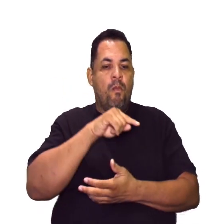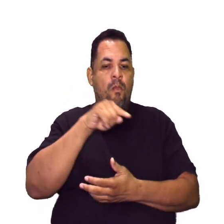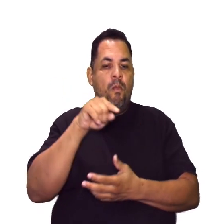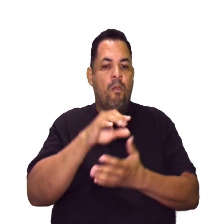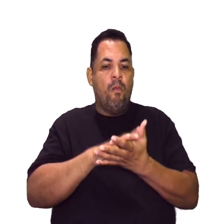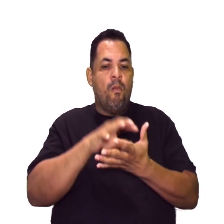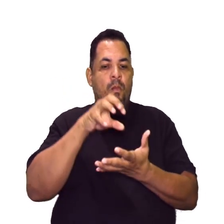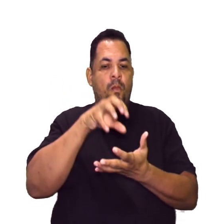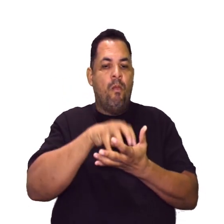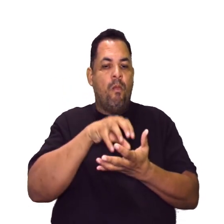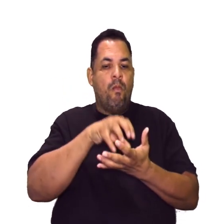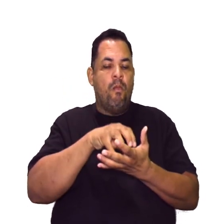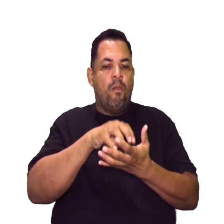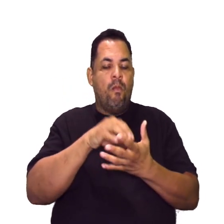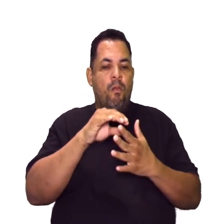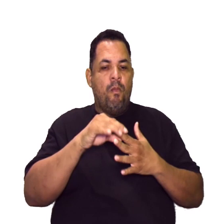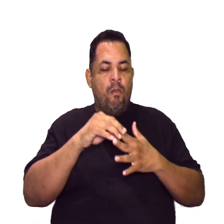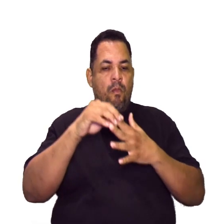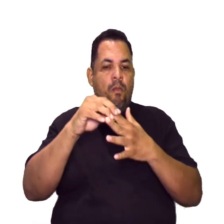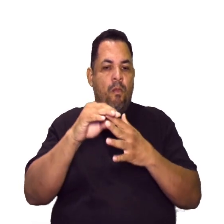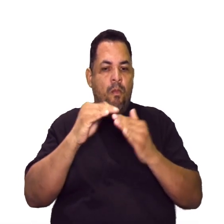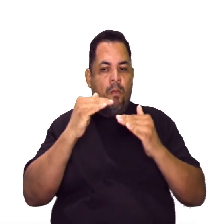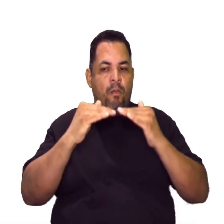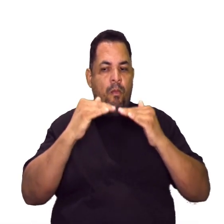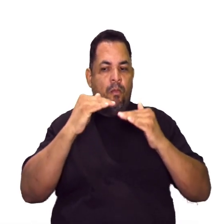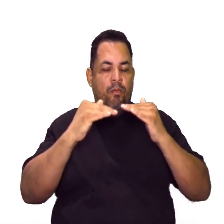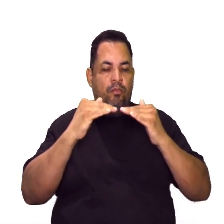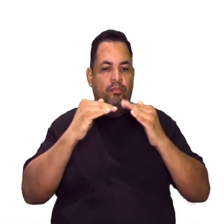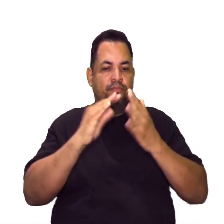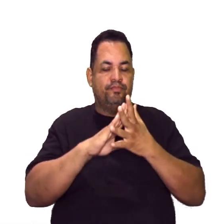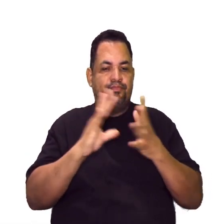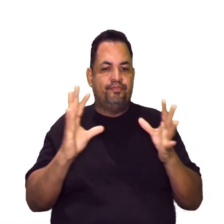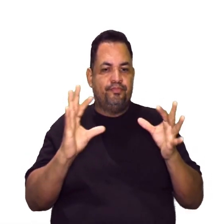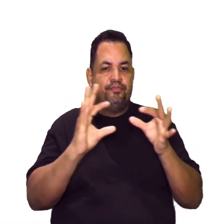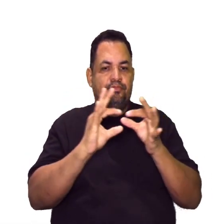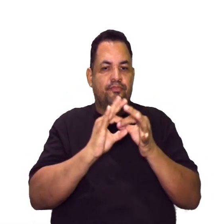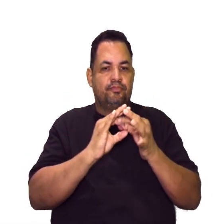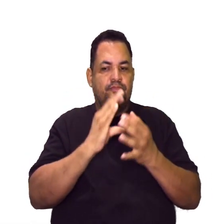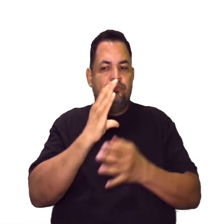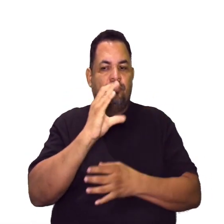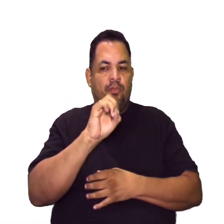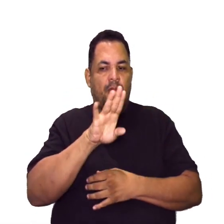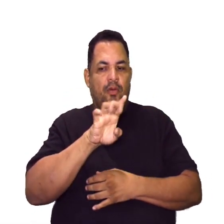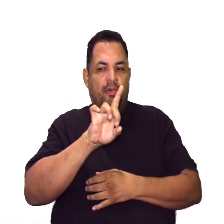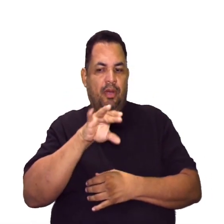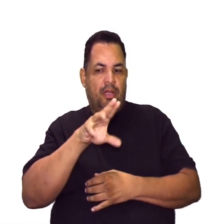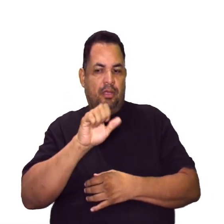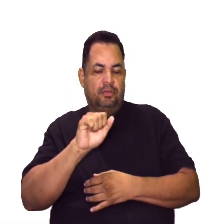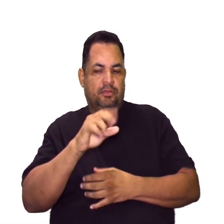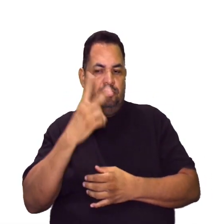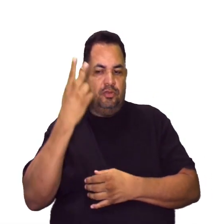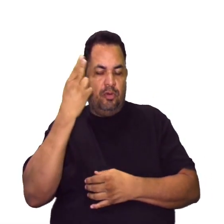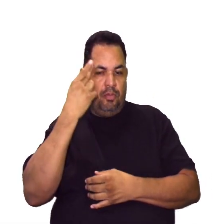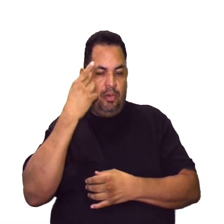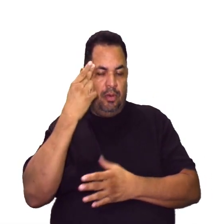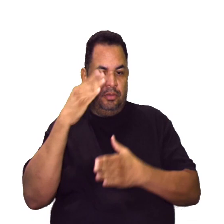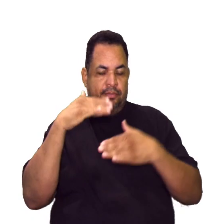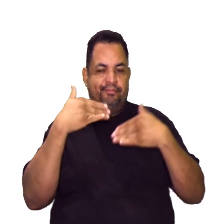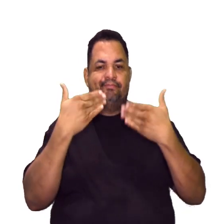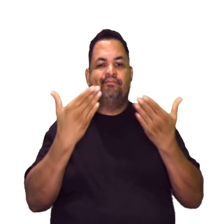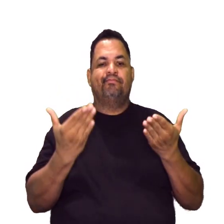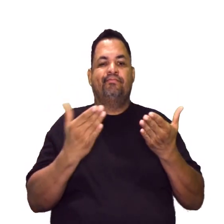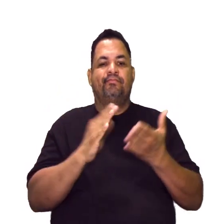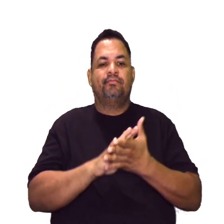elemento central, ele se estabilizou com ligações covalentes comuns. Como o